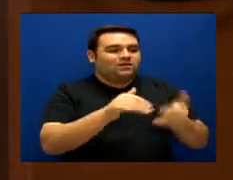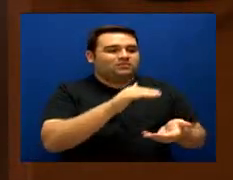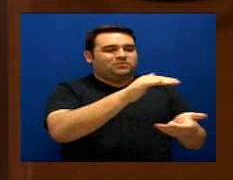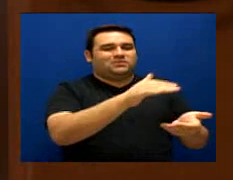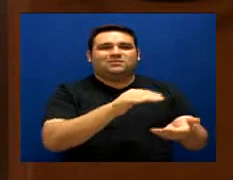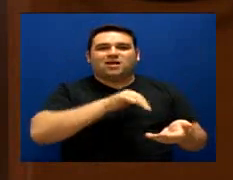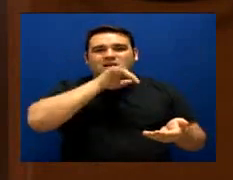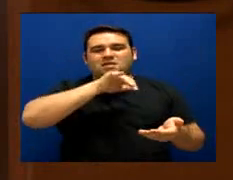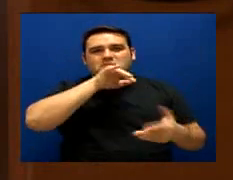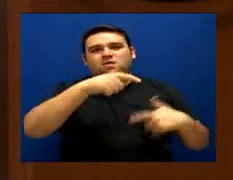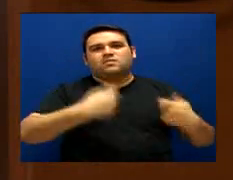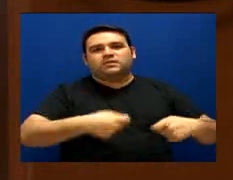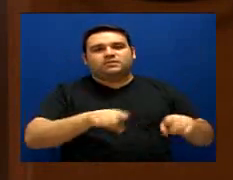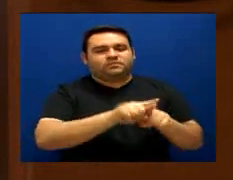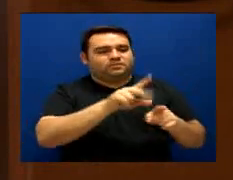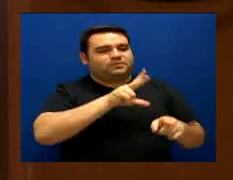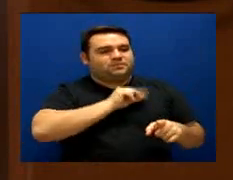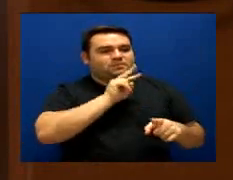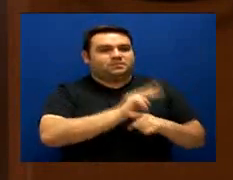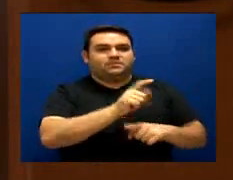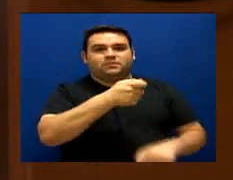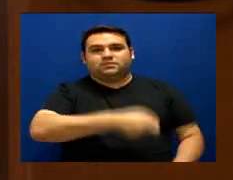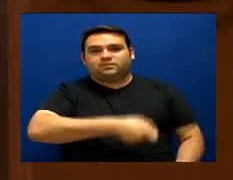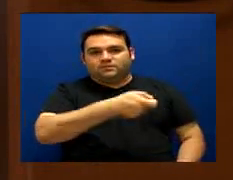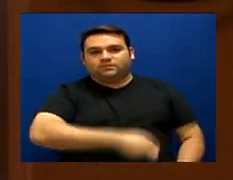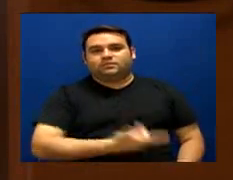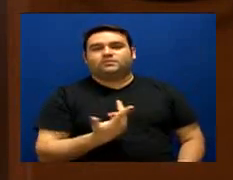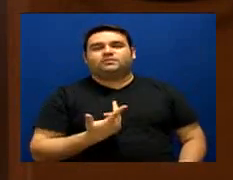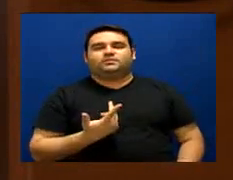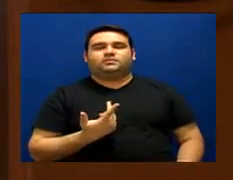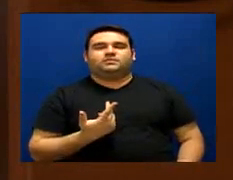animais tem que ter uma fiscalização rígida,